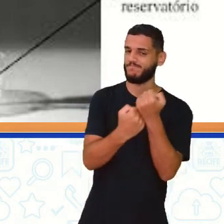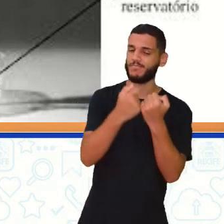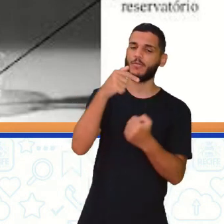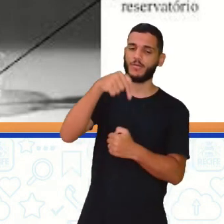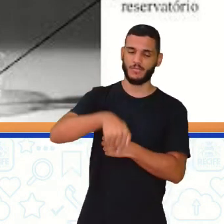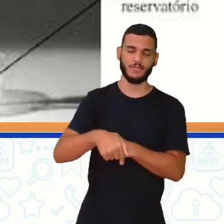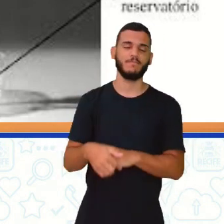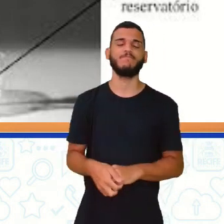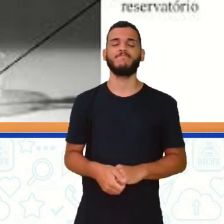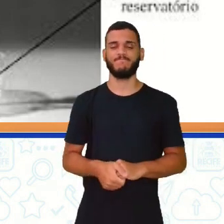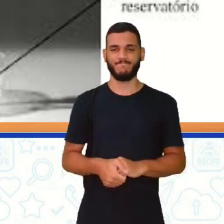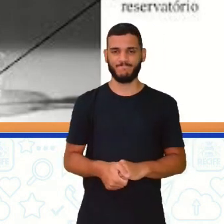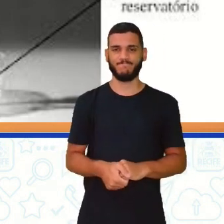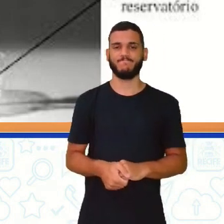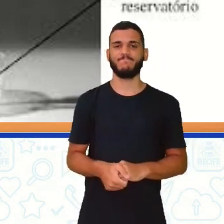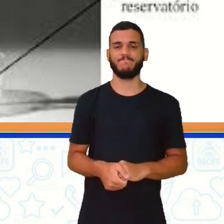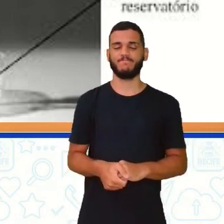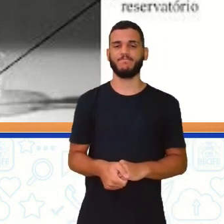Galilei, aí,